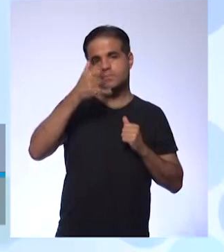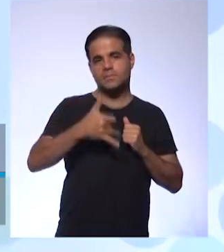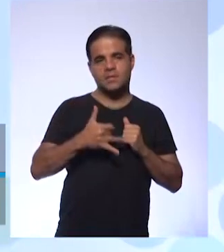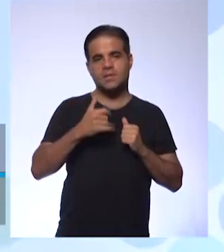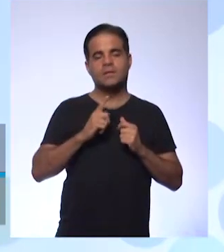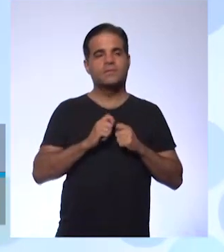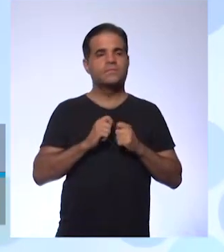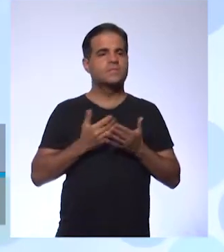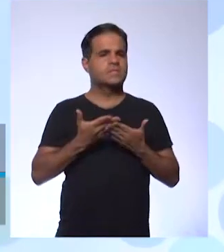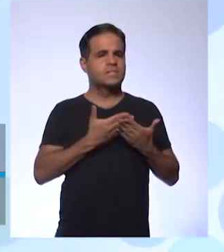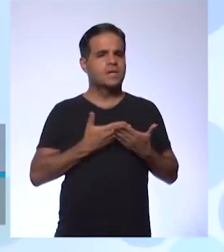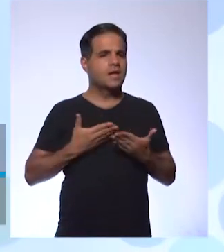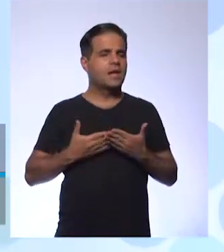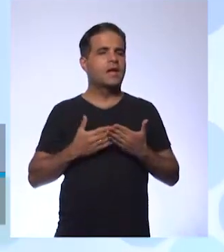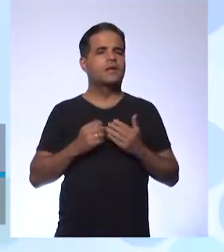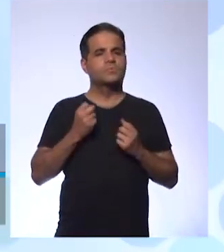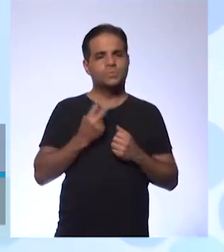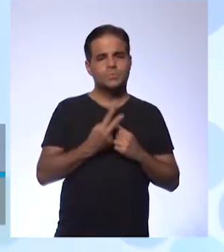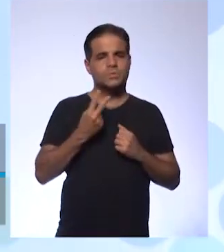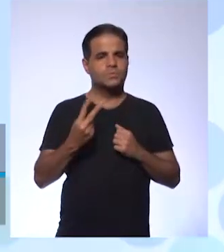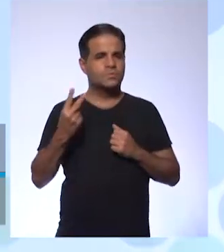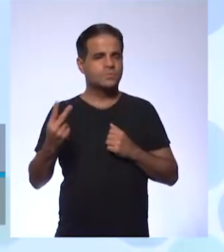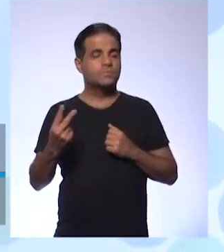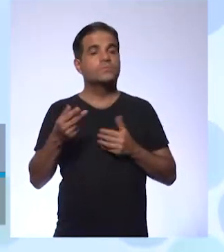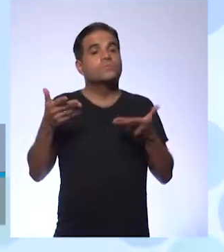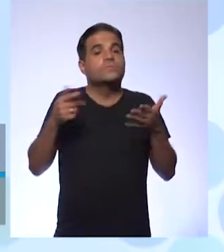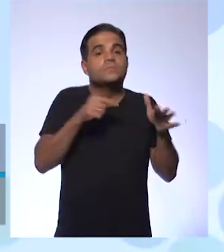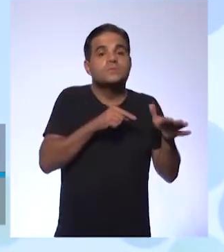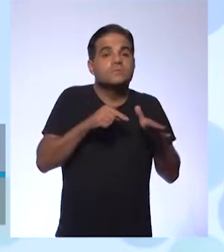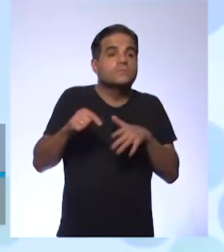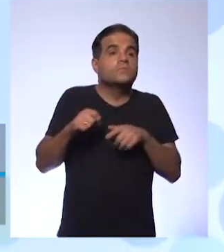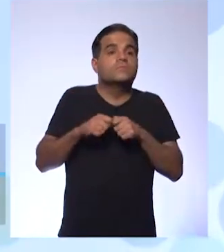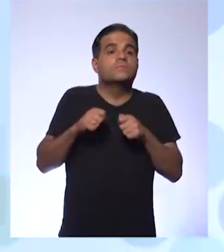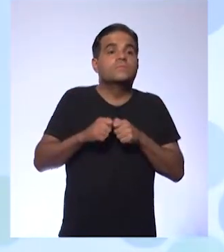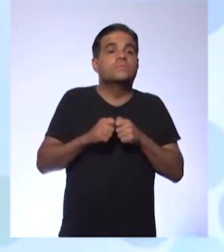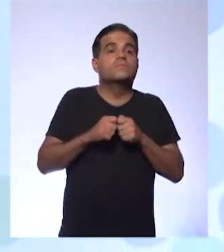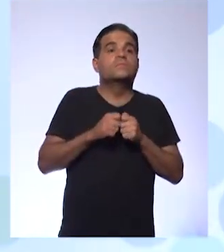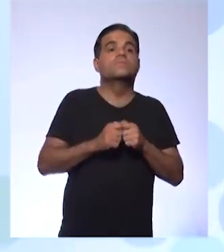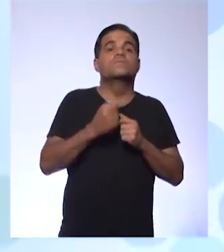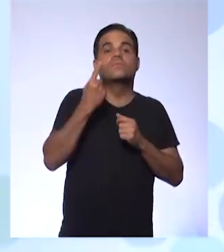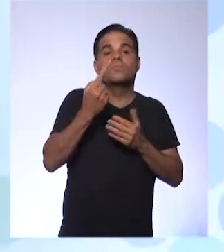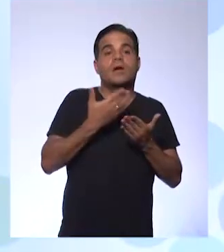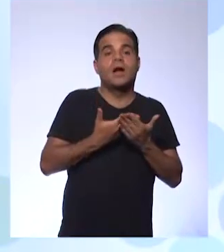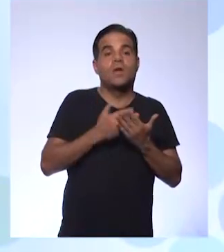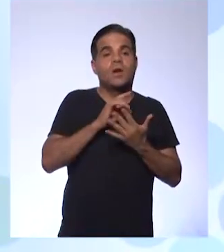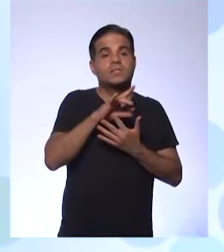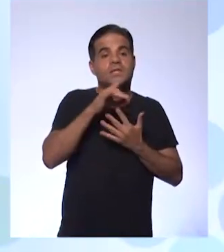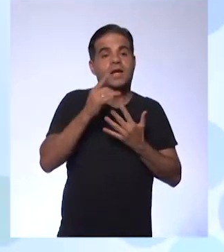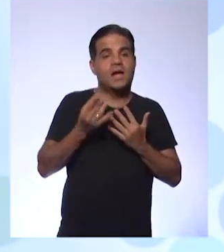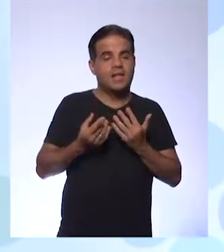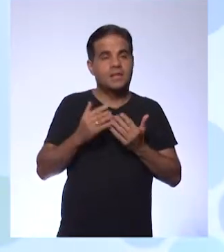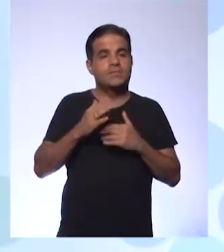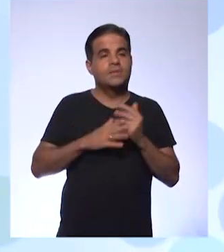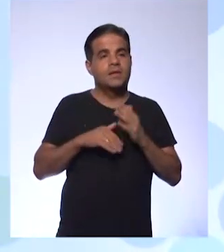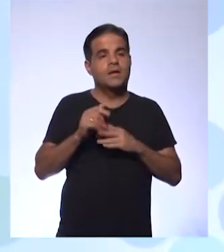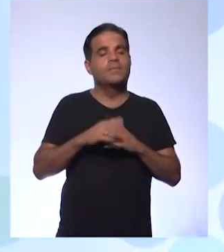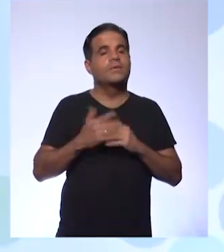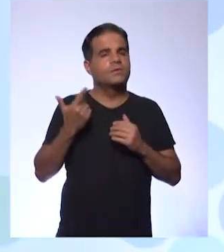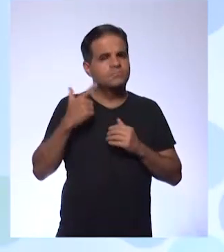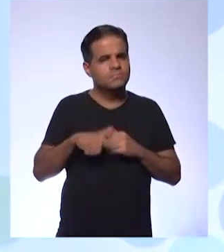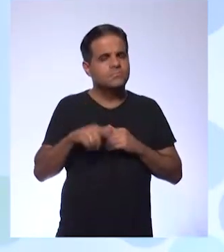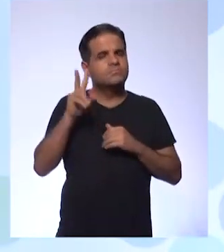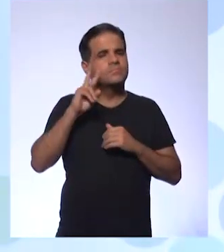fiz aquelas aulas sempre em duplinhas? Pois essa semana eu vou fazer uma aula de cada habilidade para a gente